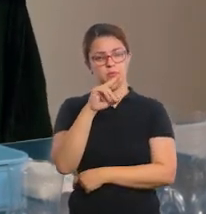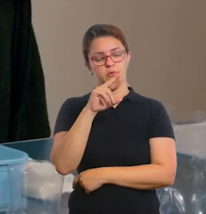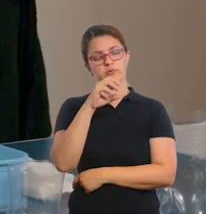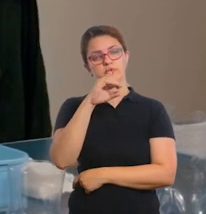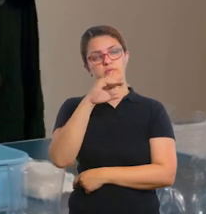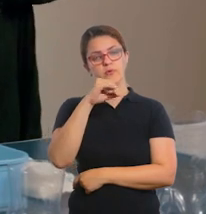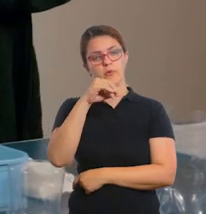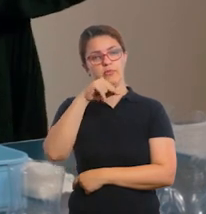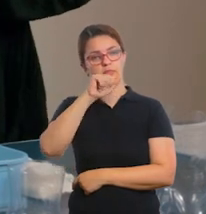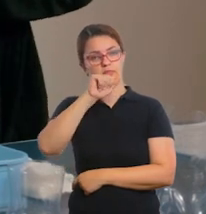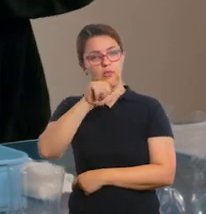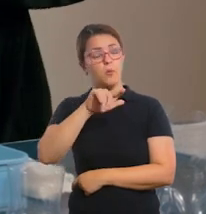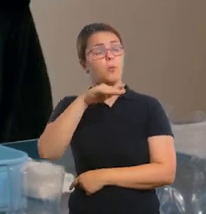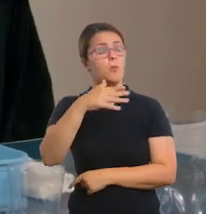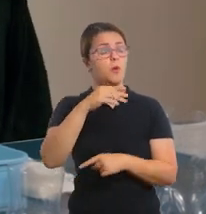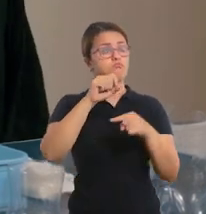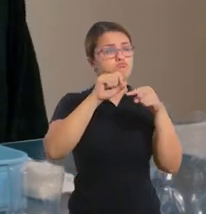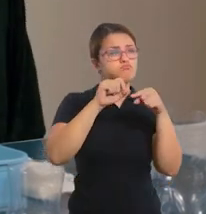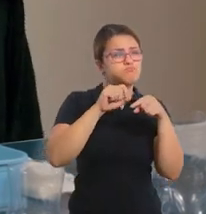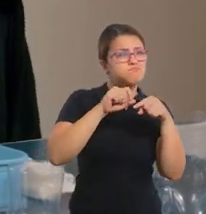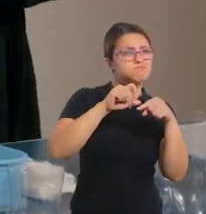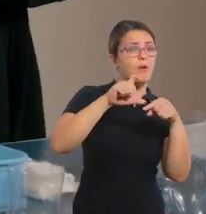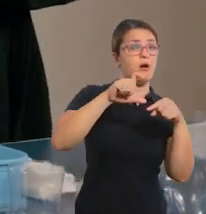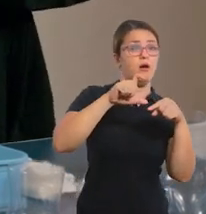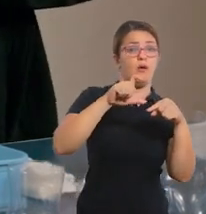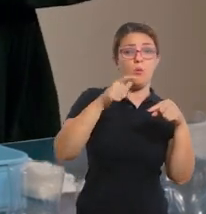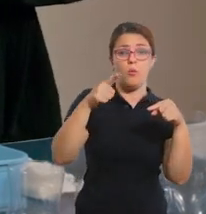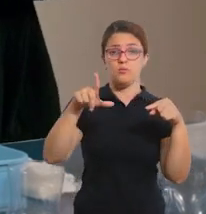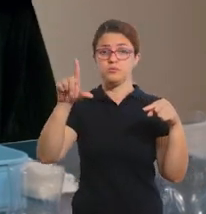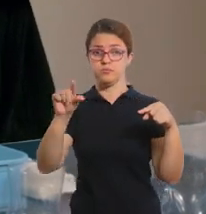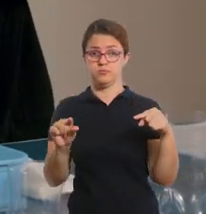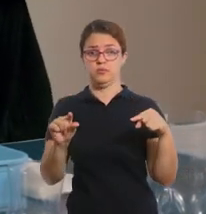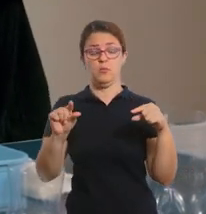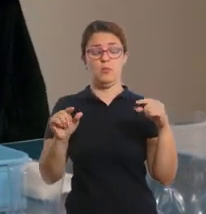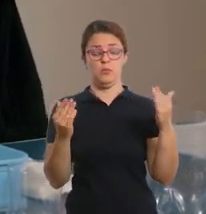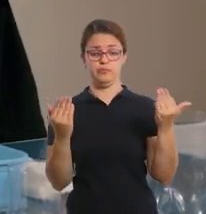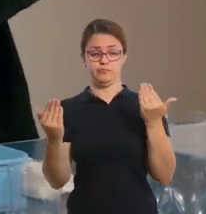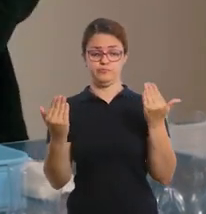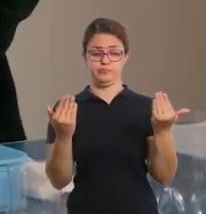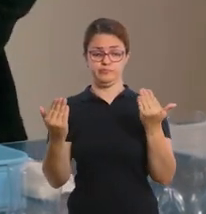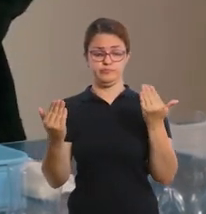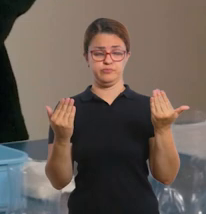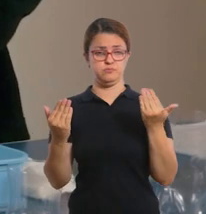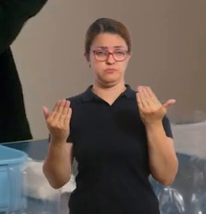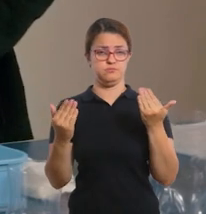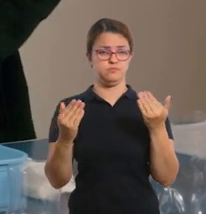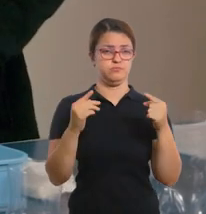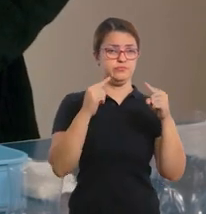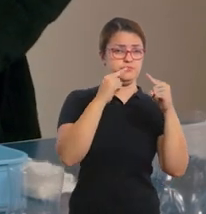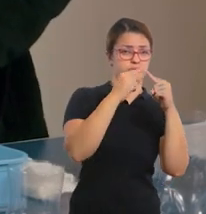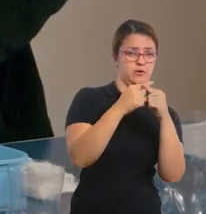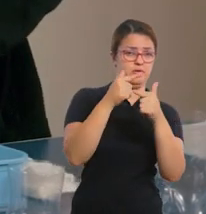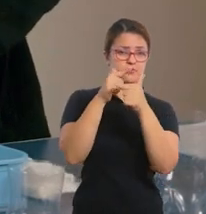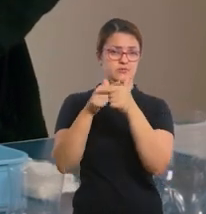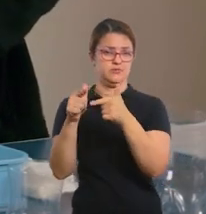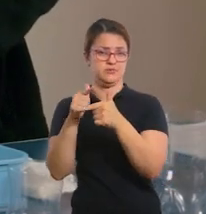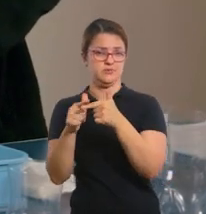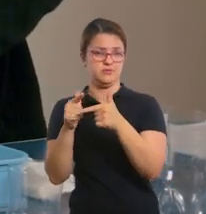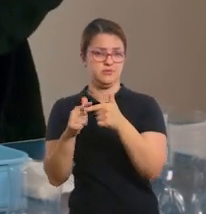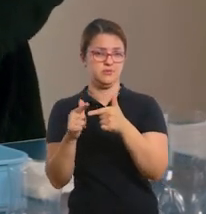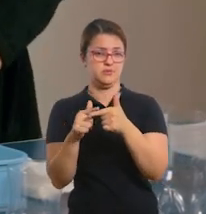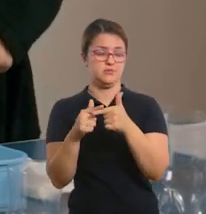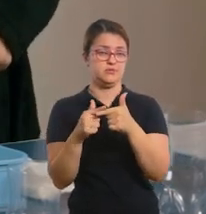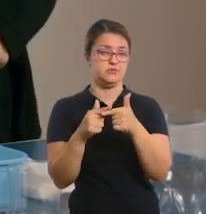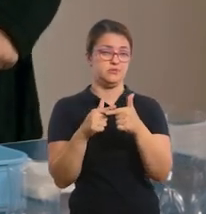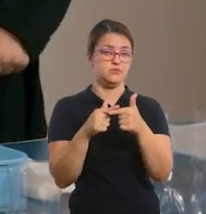dizer, quantas vezes uma quantidade é maior ou menor do que a outra. A partir disso, relacione as ideias de multiplicação e divisão